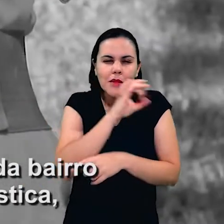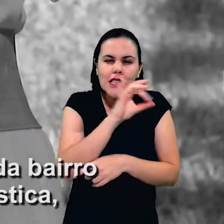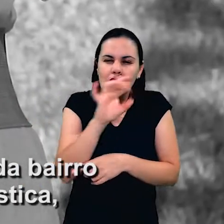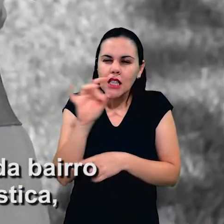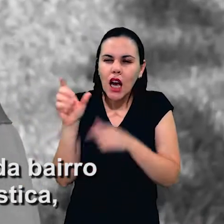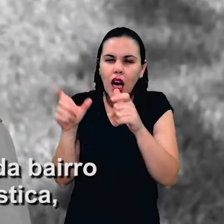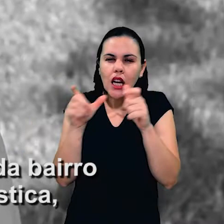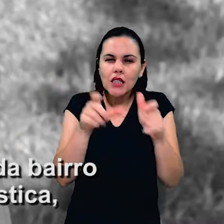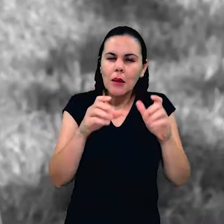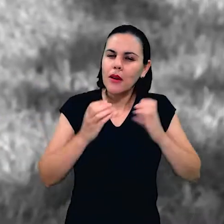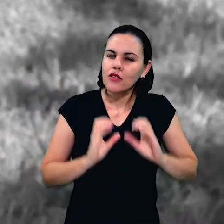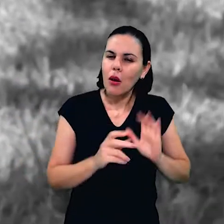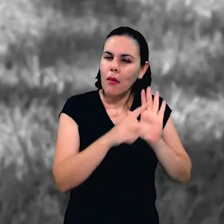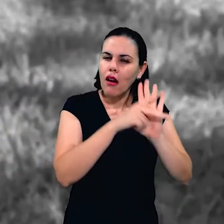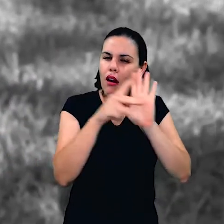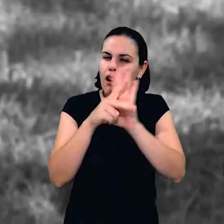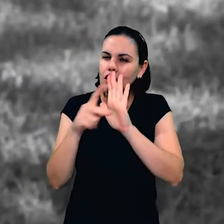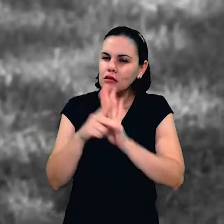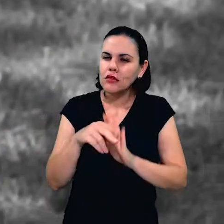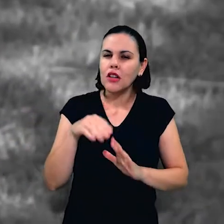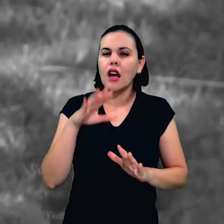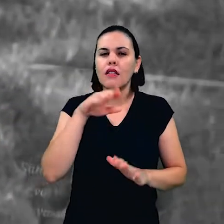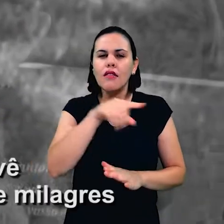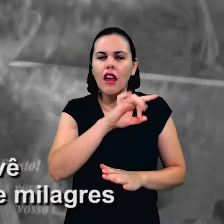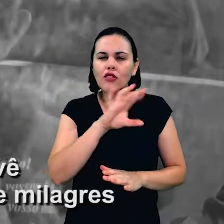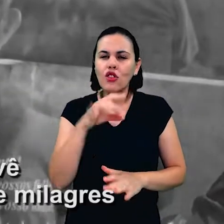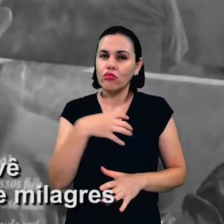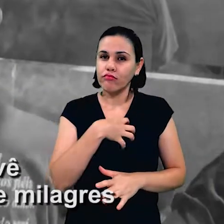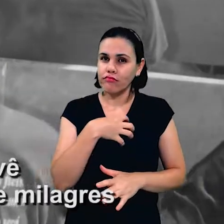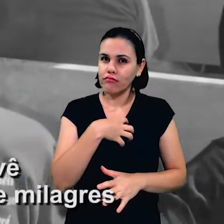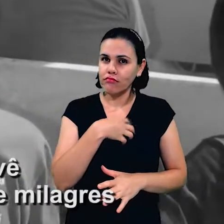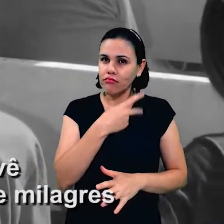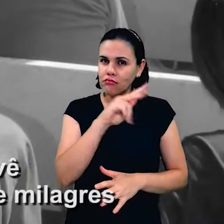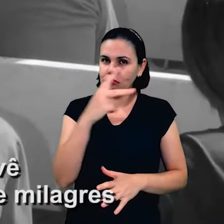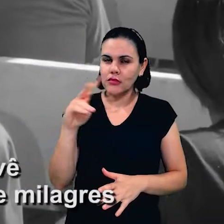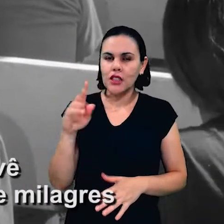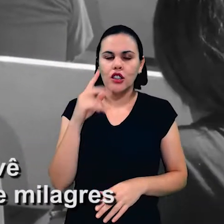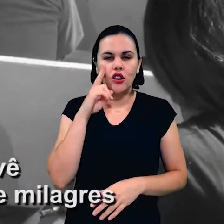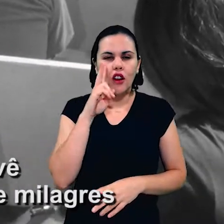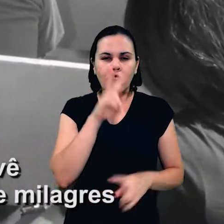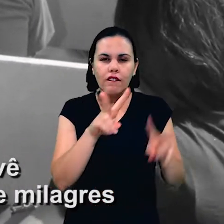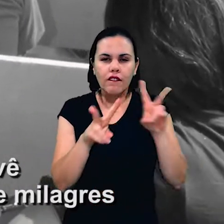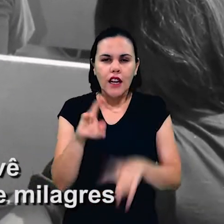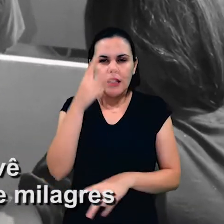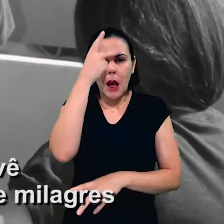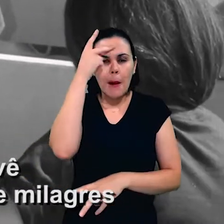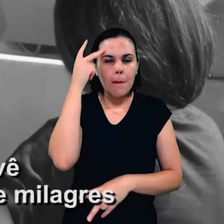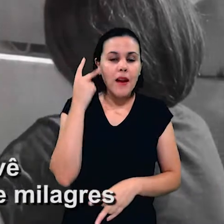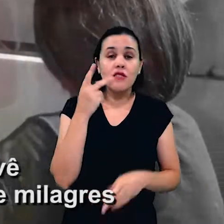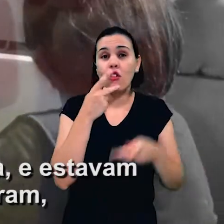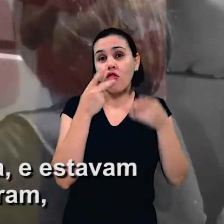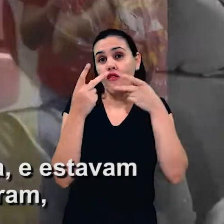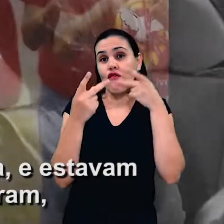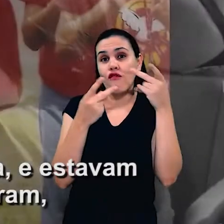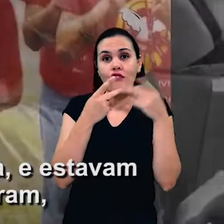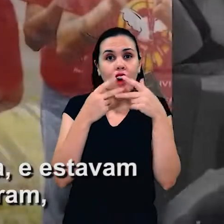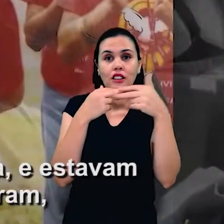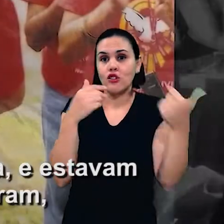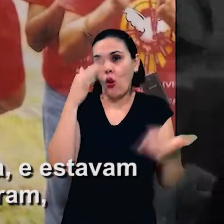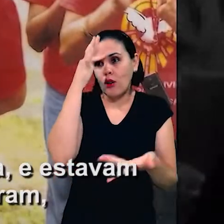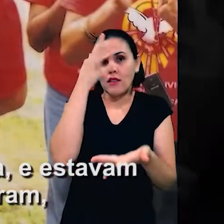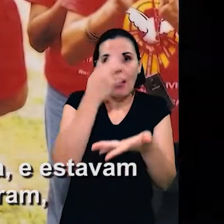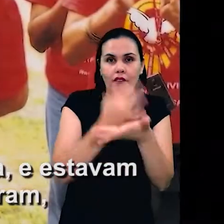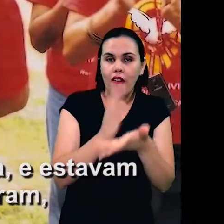uma característica, tem a sua fé. Então ali você vê pessoas que contam de milagres quando a